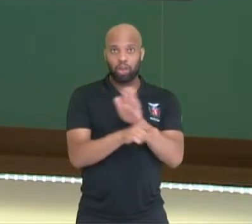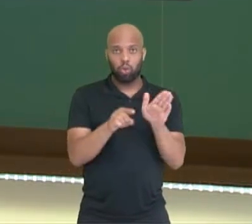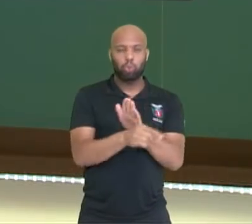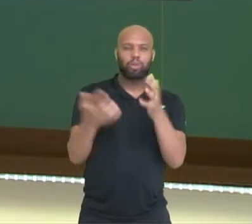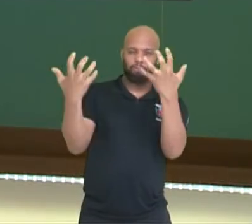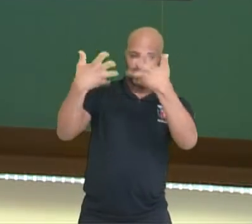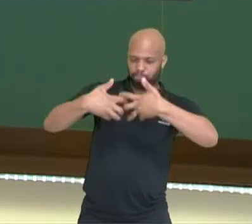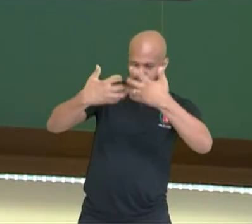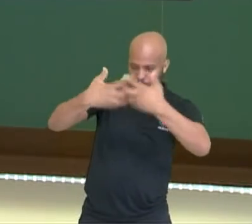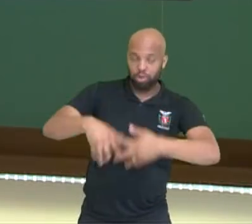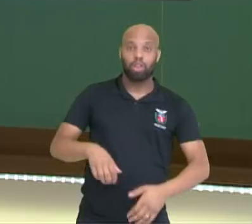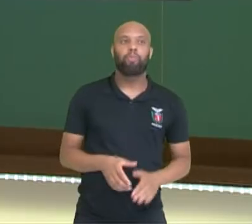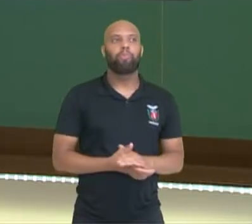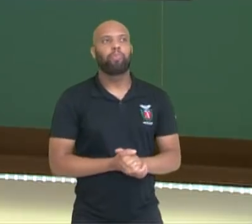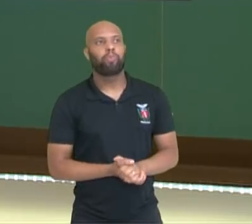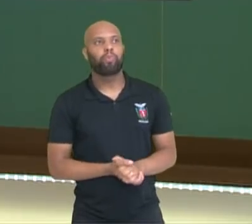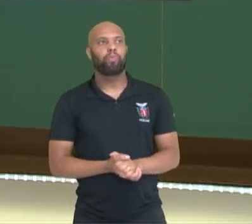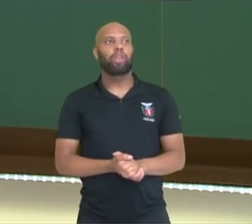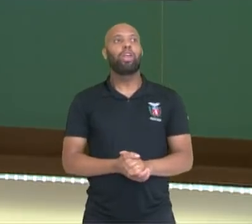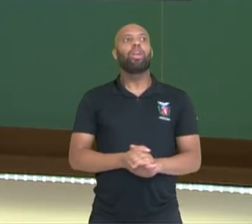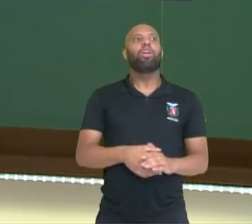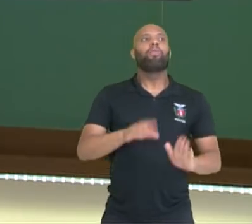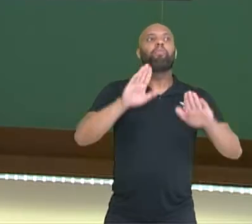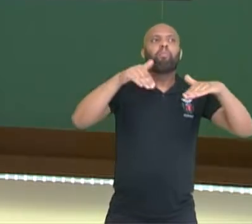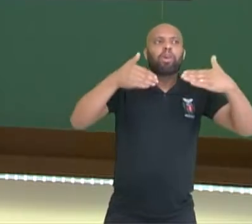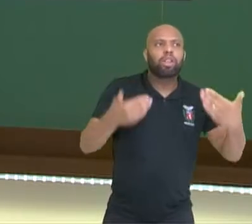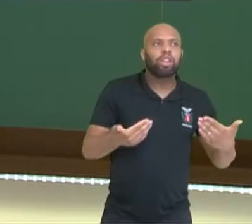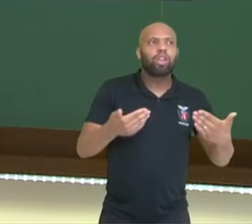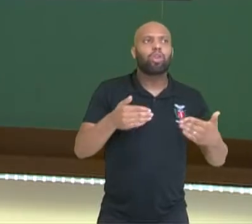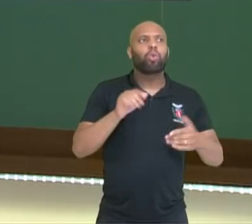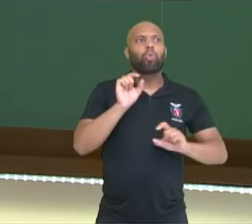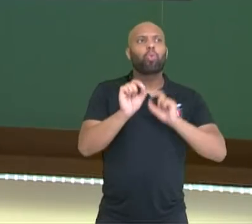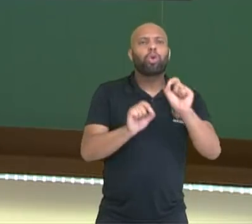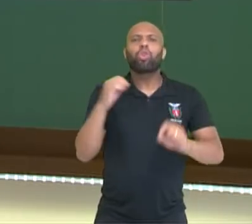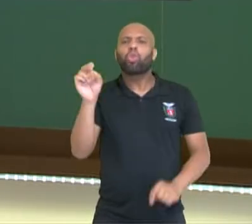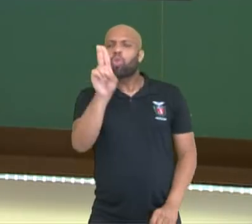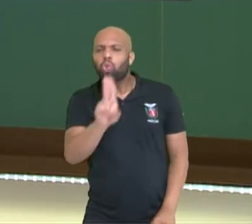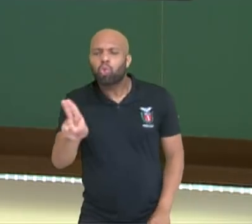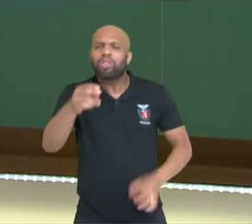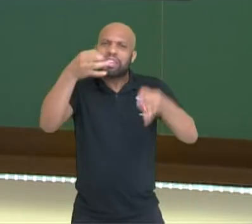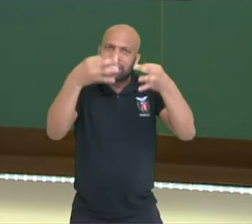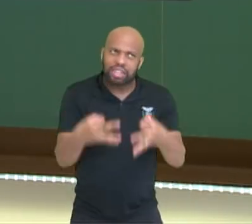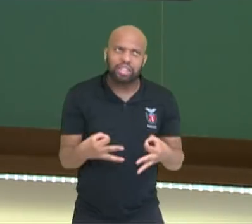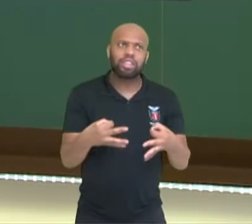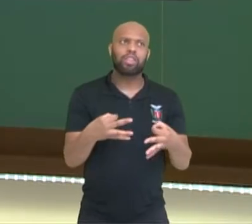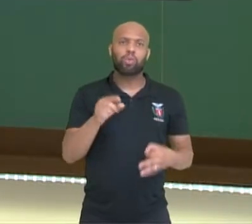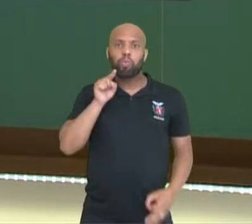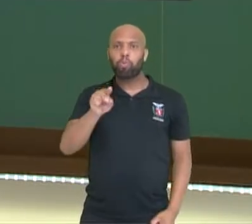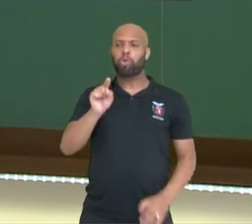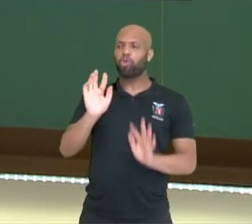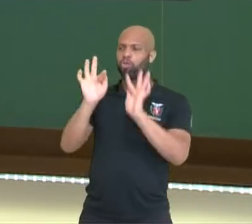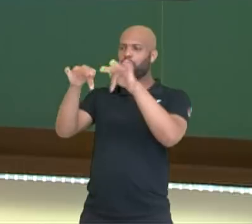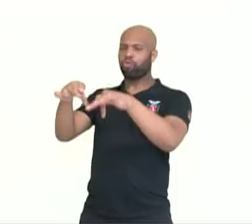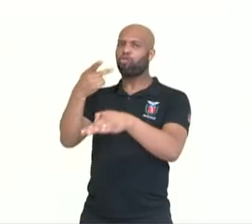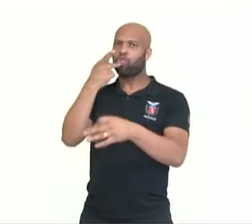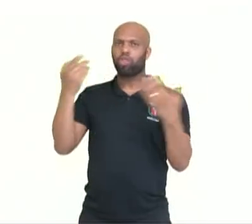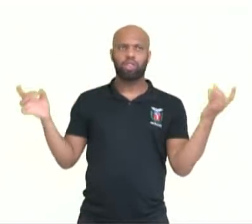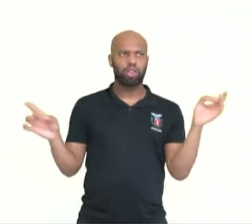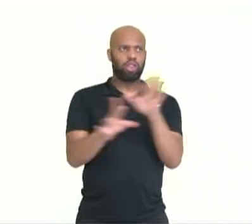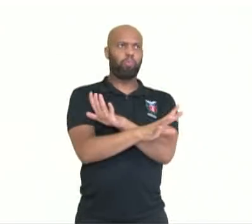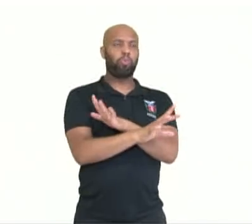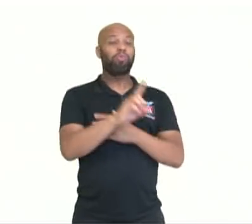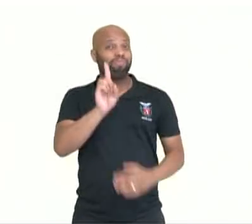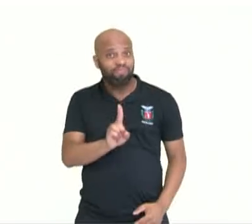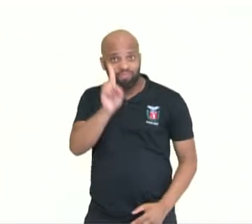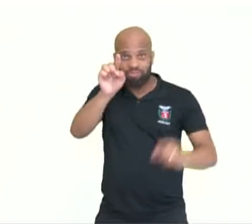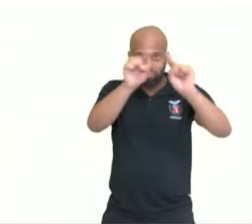usem direito, disse o ponto final e pôs fim à discussão. No fragmento acima, o ponto final